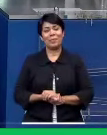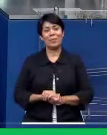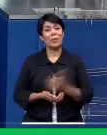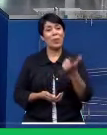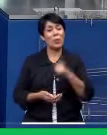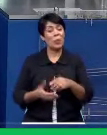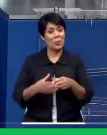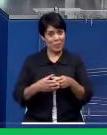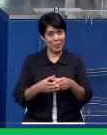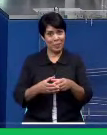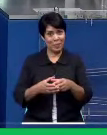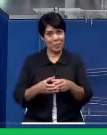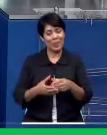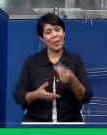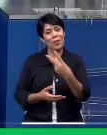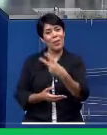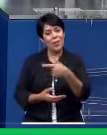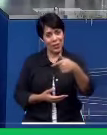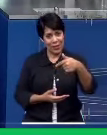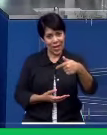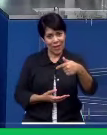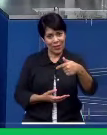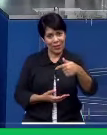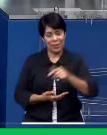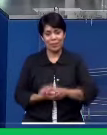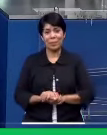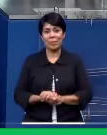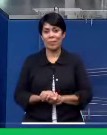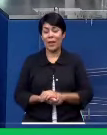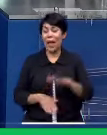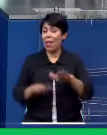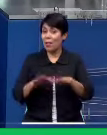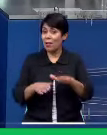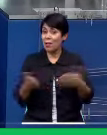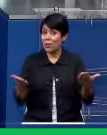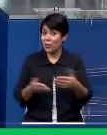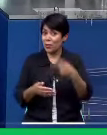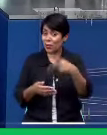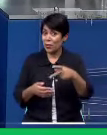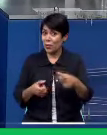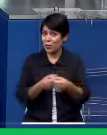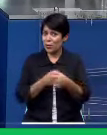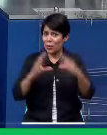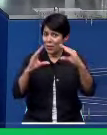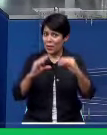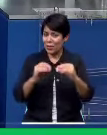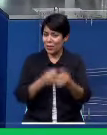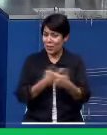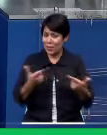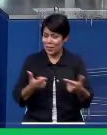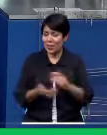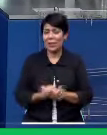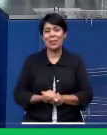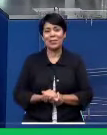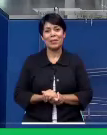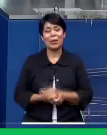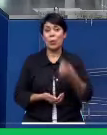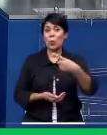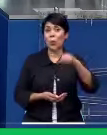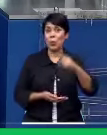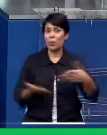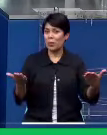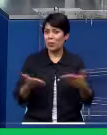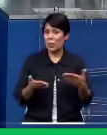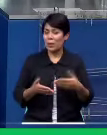Mais uma bola sorteada, é 27. Quem sabe hoje é a sua noite da sorte. Só falta mais um número